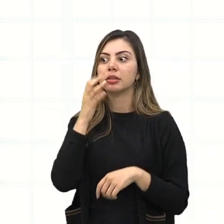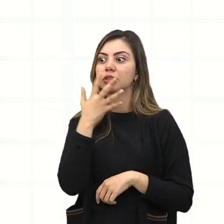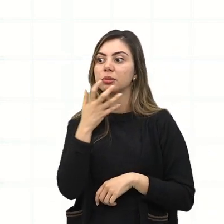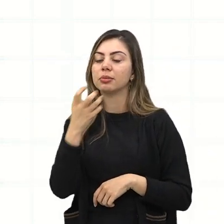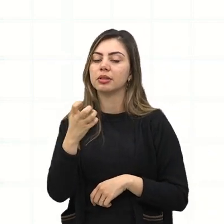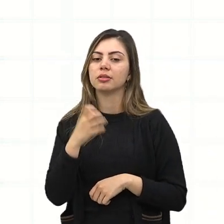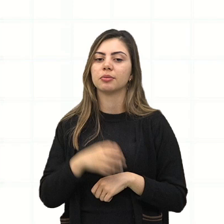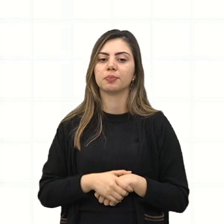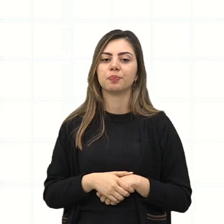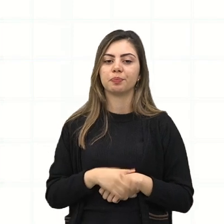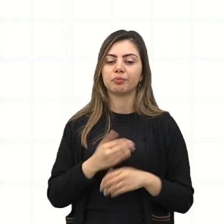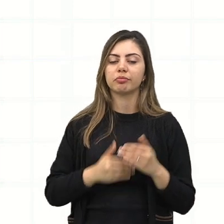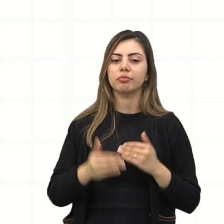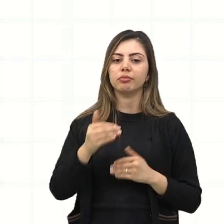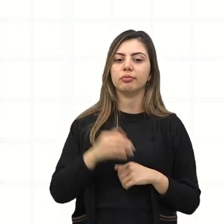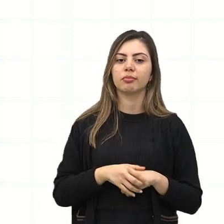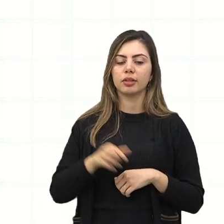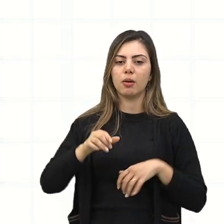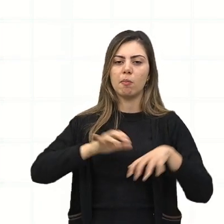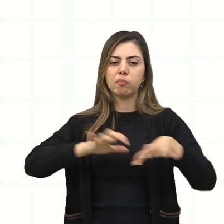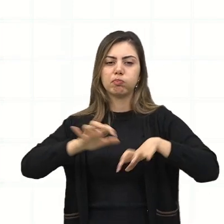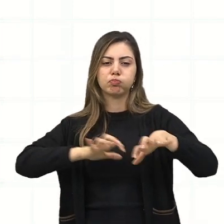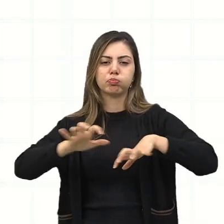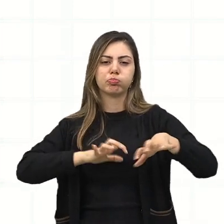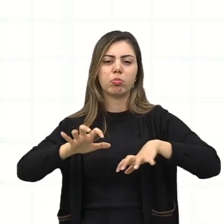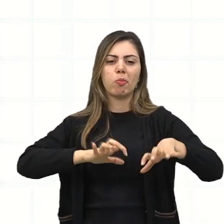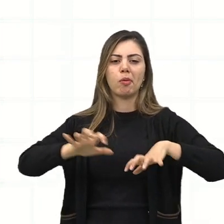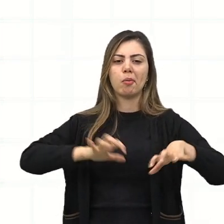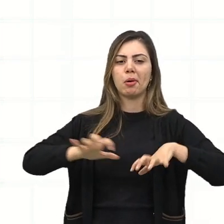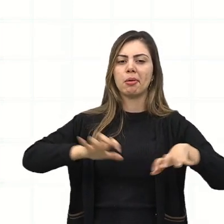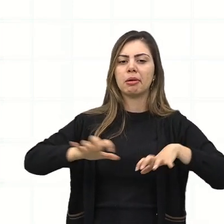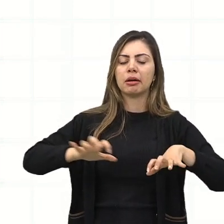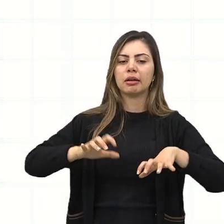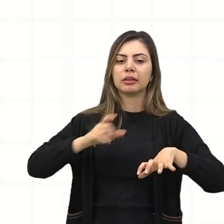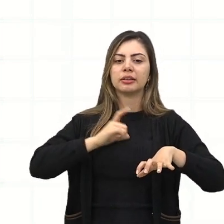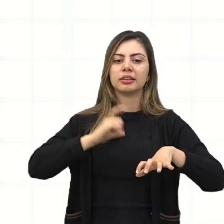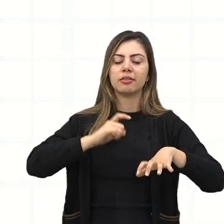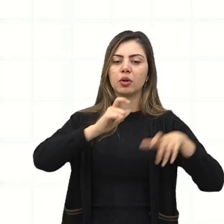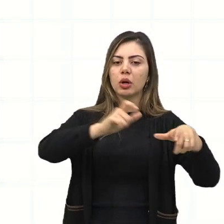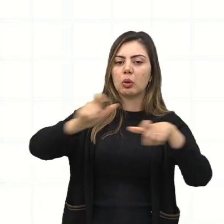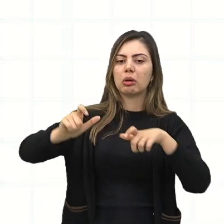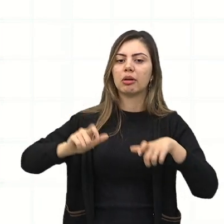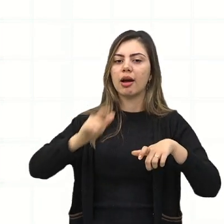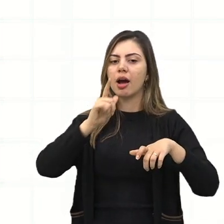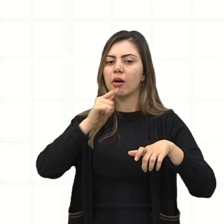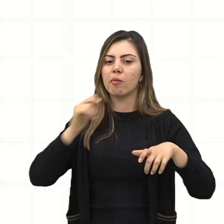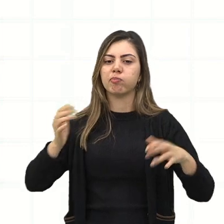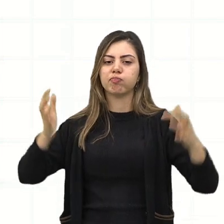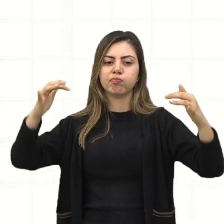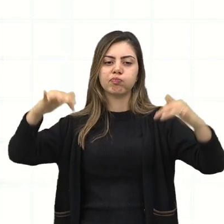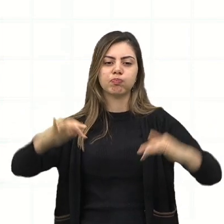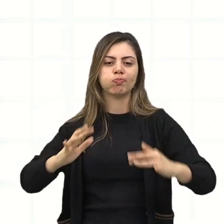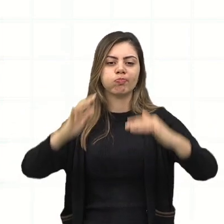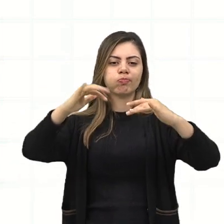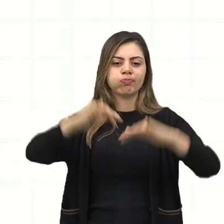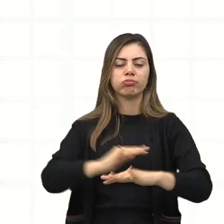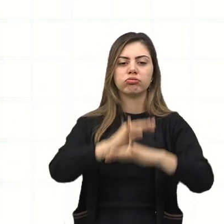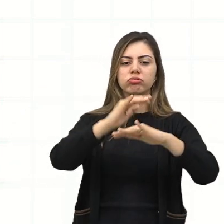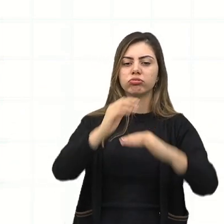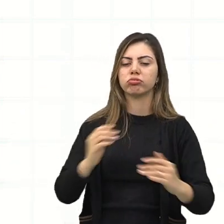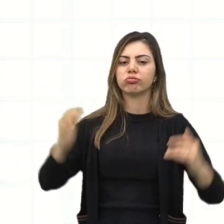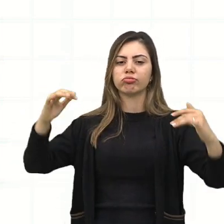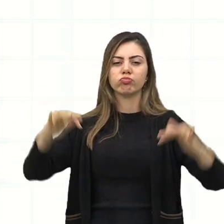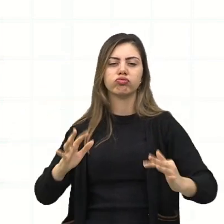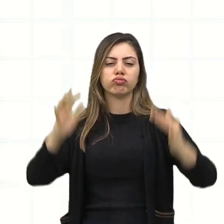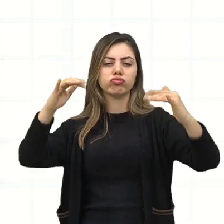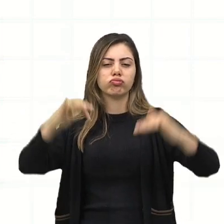aí ele continua. A terra tremeu com força e em vários pontos o mar arremeteu contra ela. Muitas ondas,